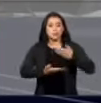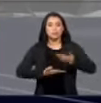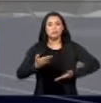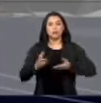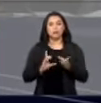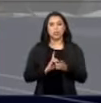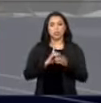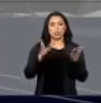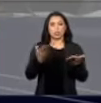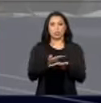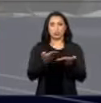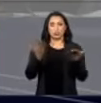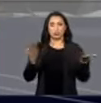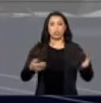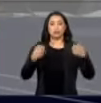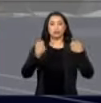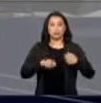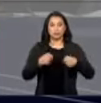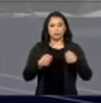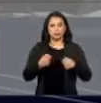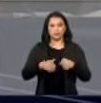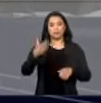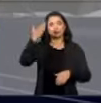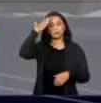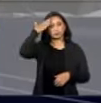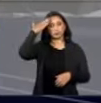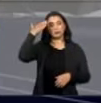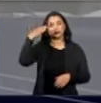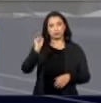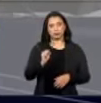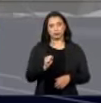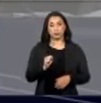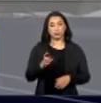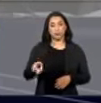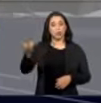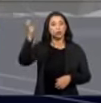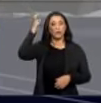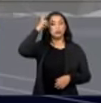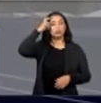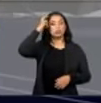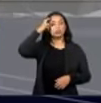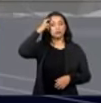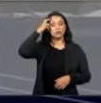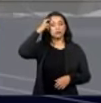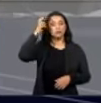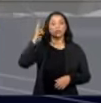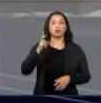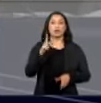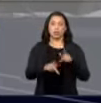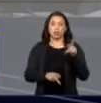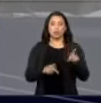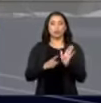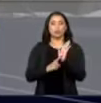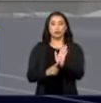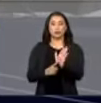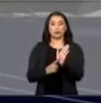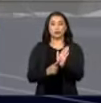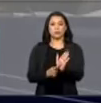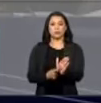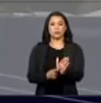por todas, é necessário que se saiba que é com a cultura e com a produção da cultura que o povo mostra sua alma